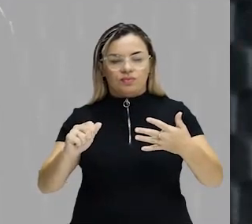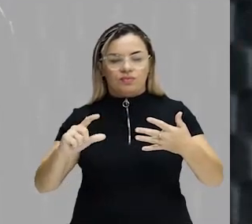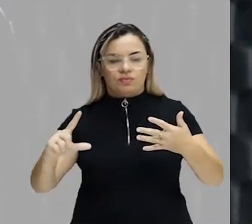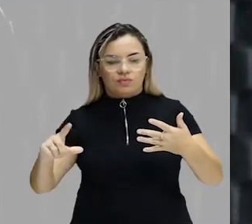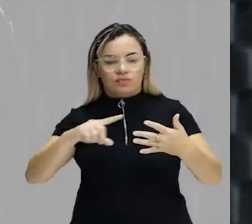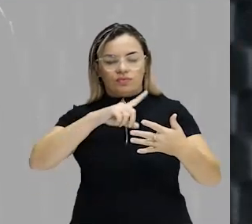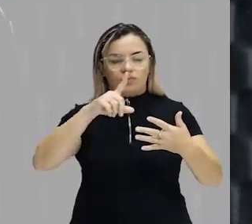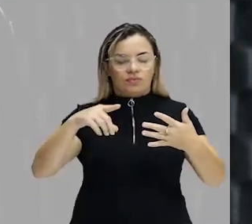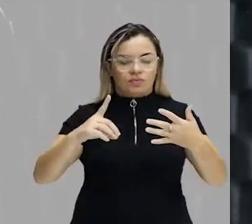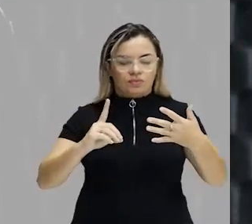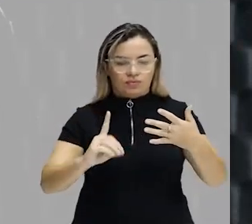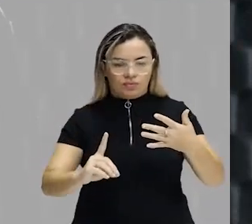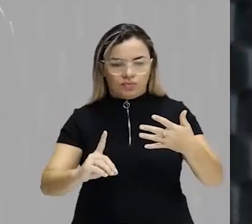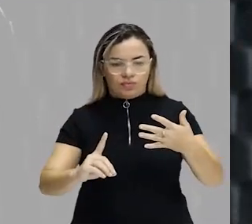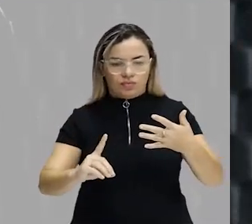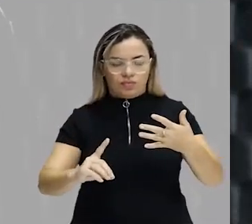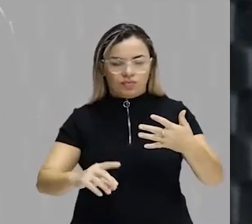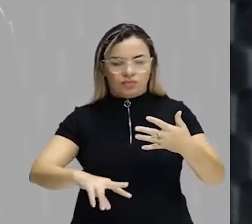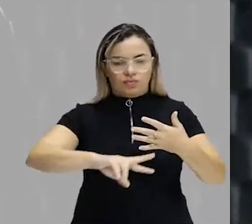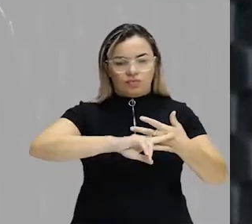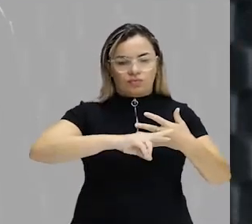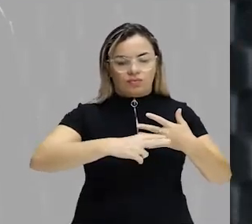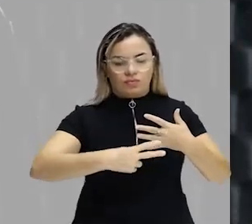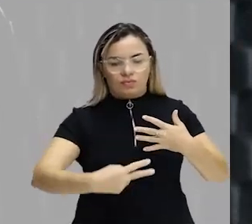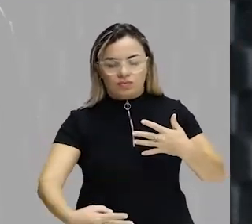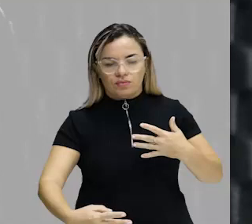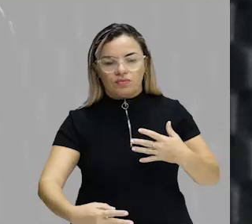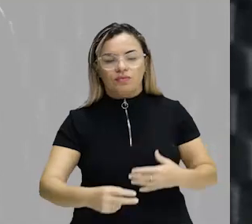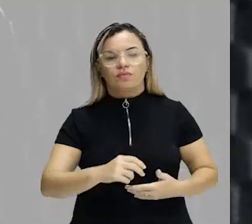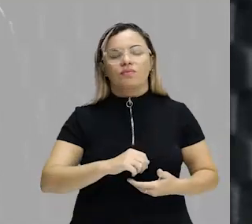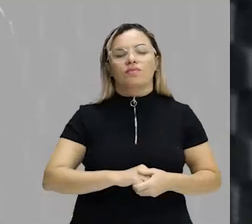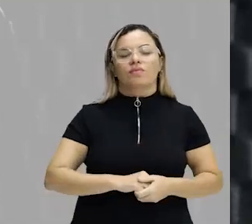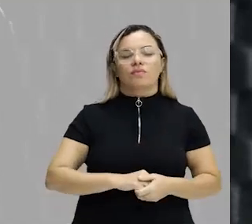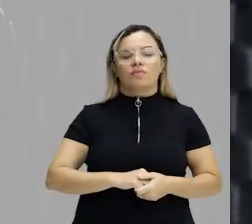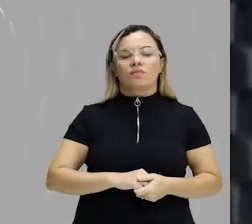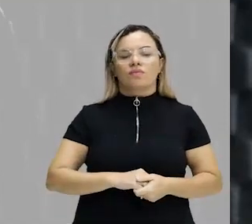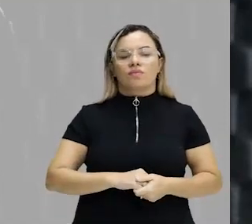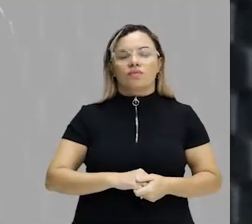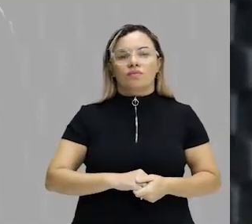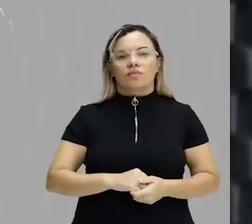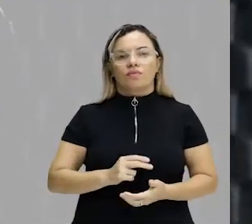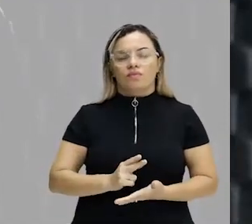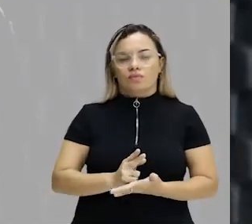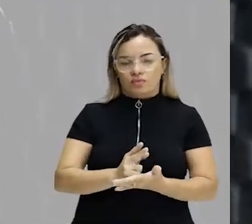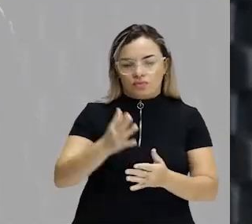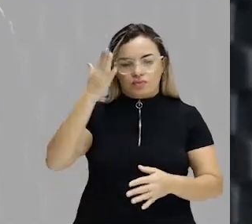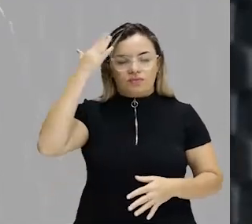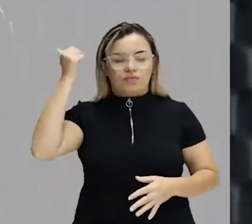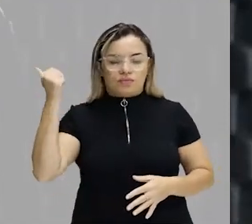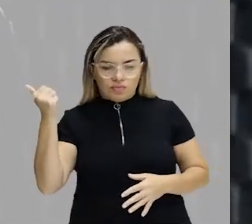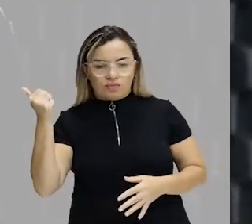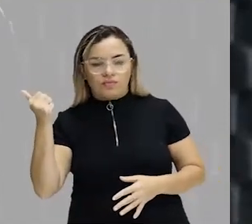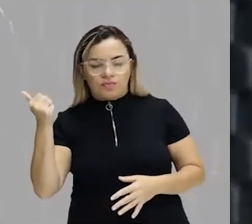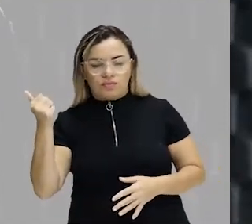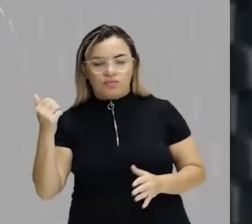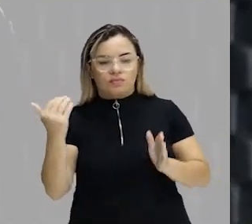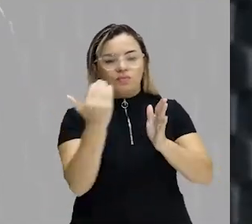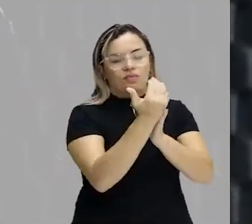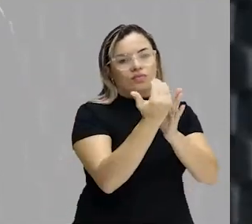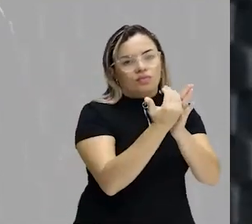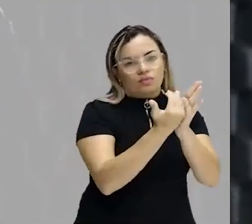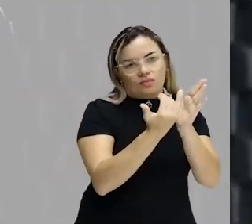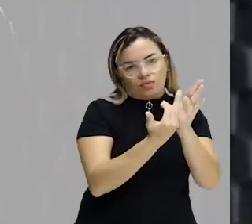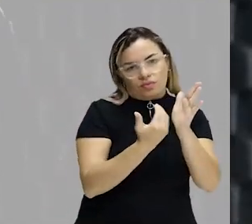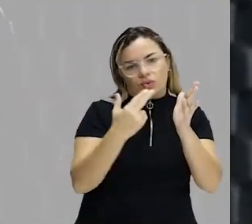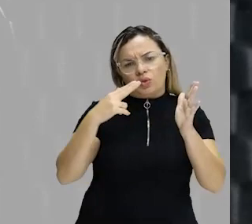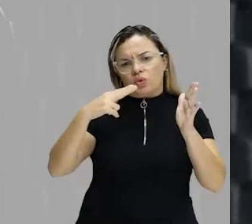uma consequência, a oração seria consecutiva, tá bom? Ideia de consequência, oração consecutiva. A gente tem que saber a classificação também, o nome